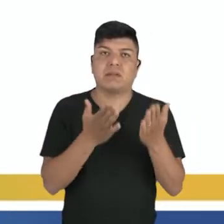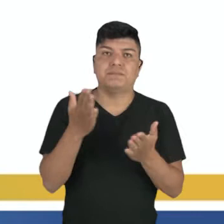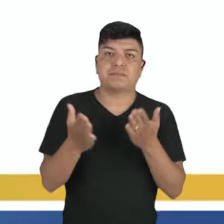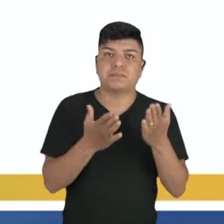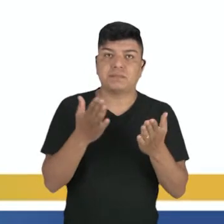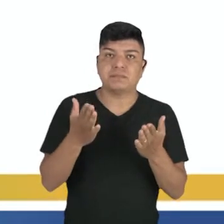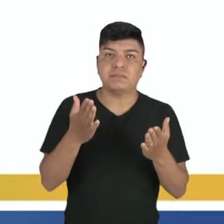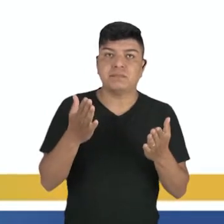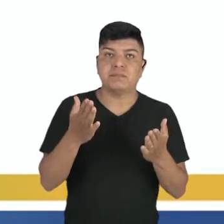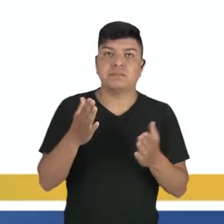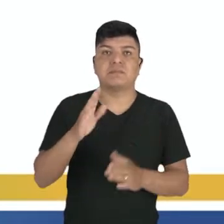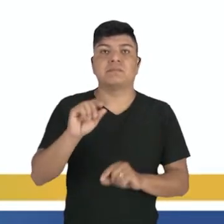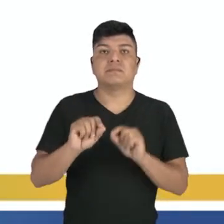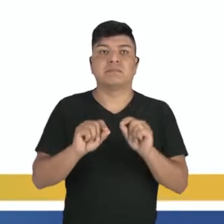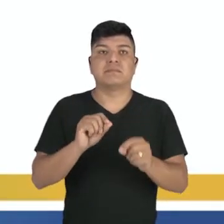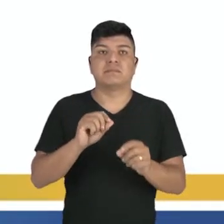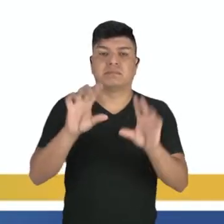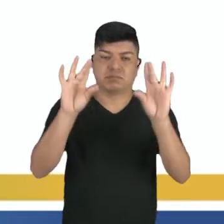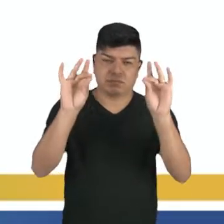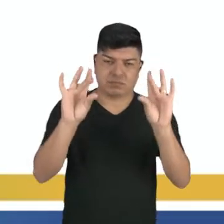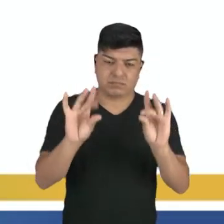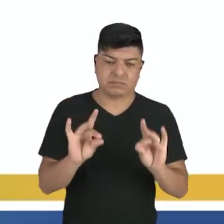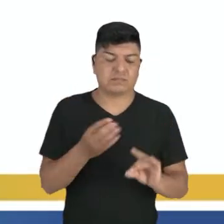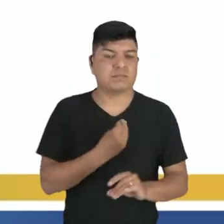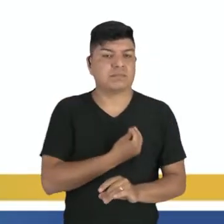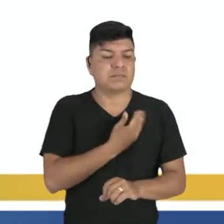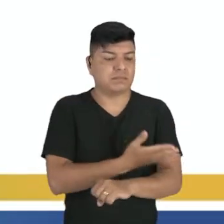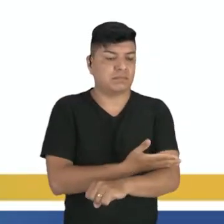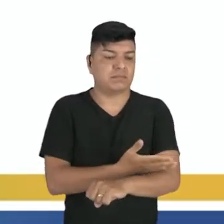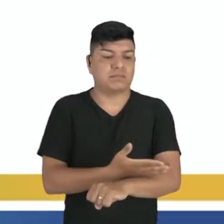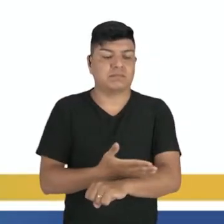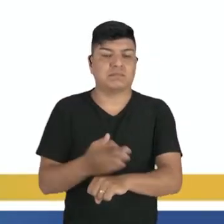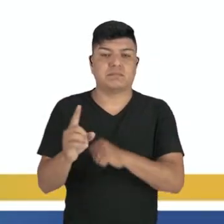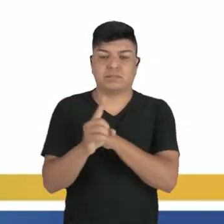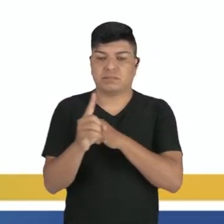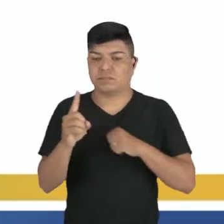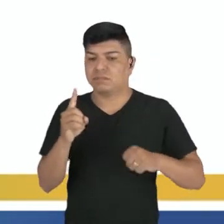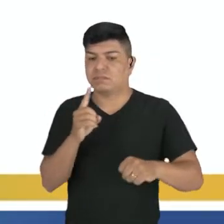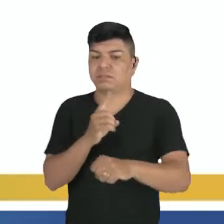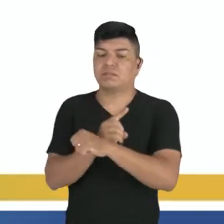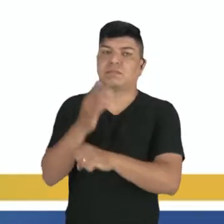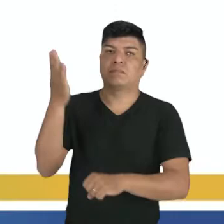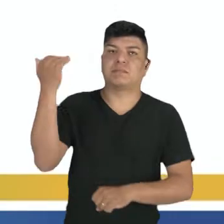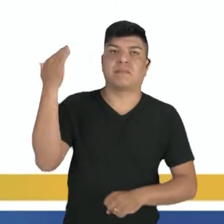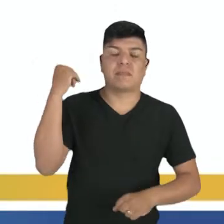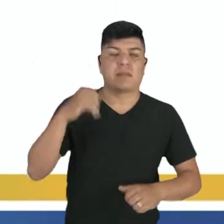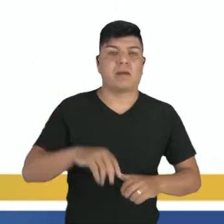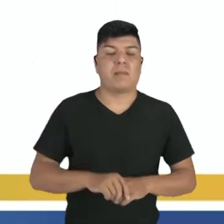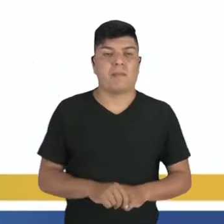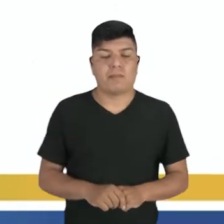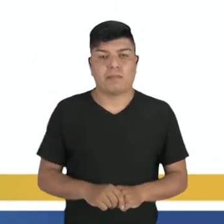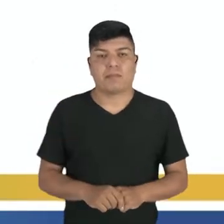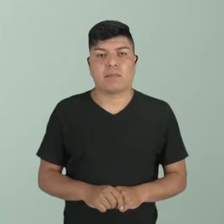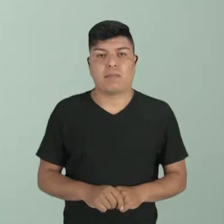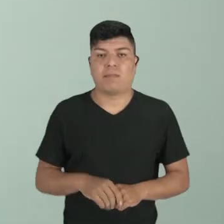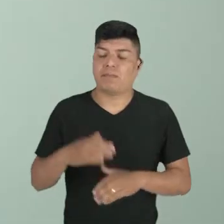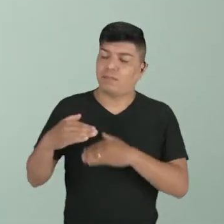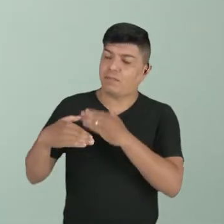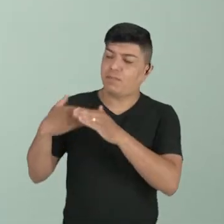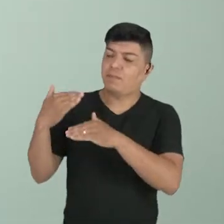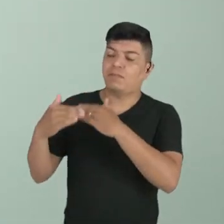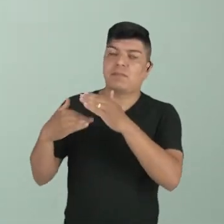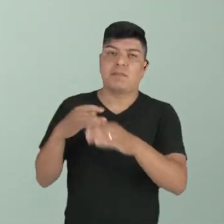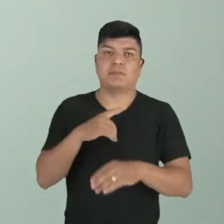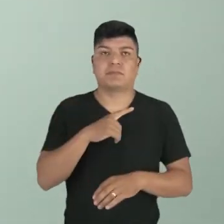lendários e destemidos, detalhes da vida e dos costumes da sociedade da época. Então também, ali com a evolução, né,